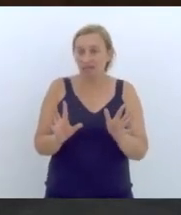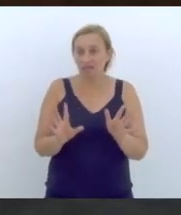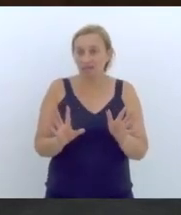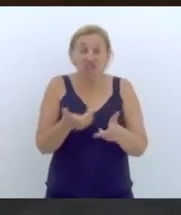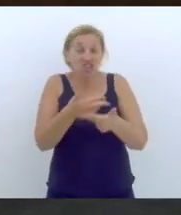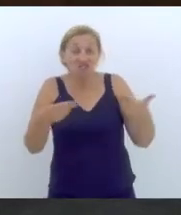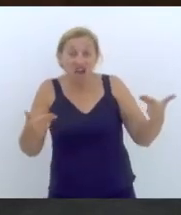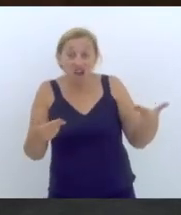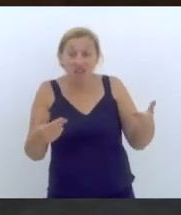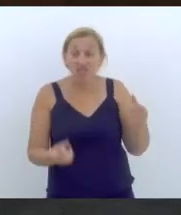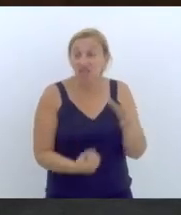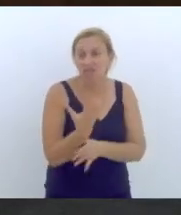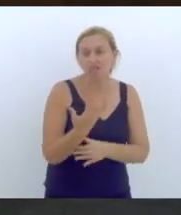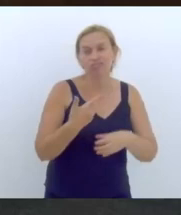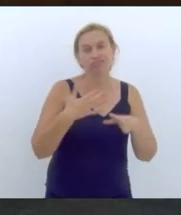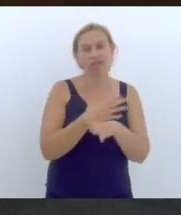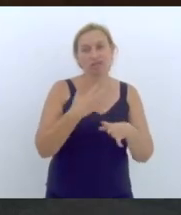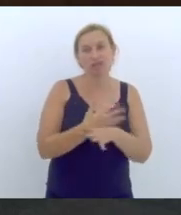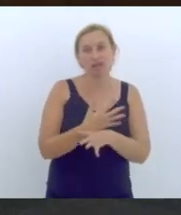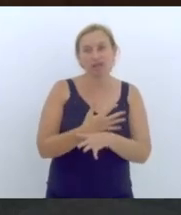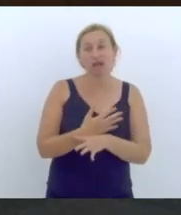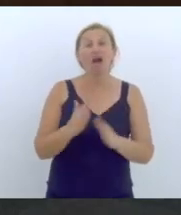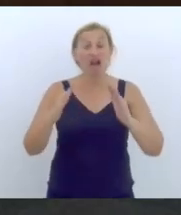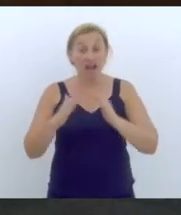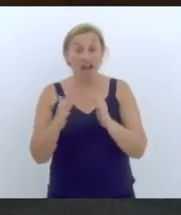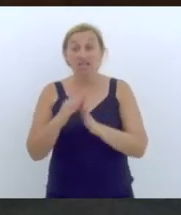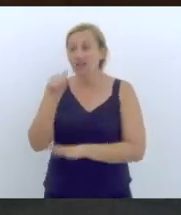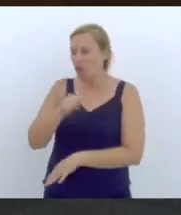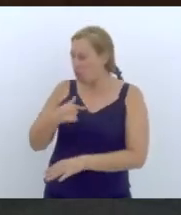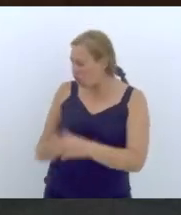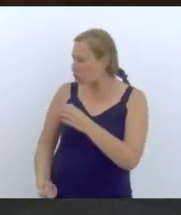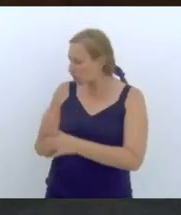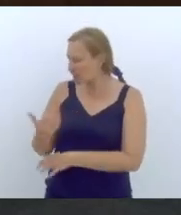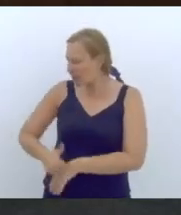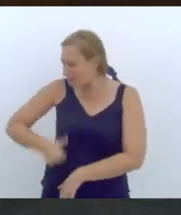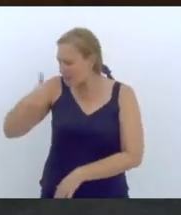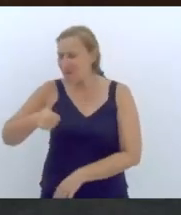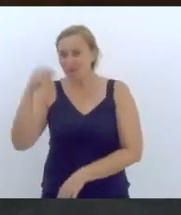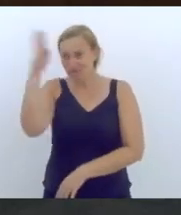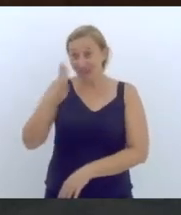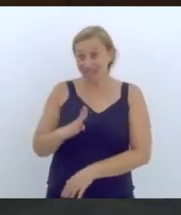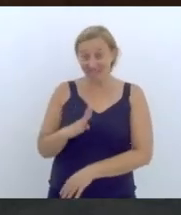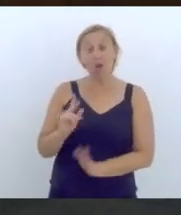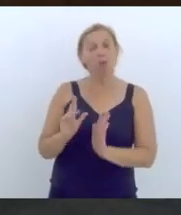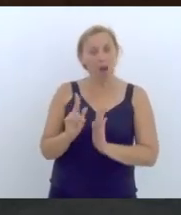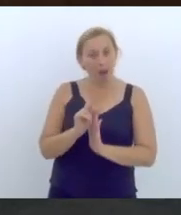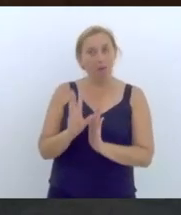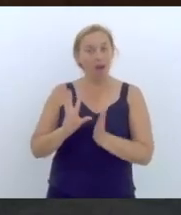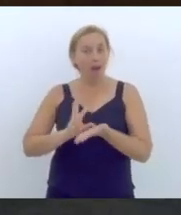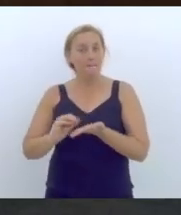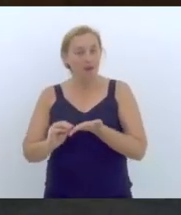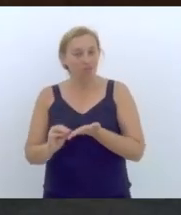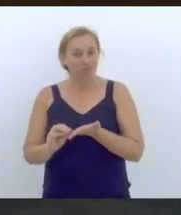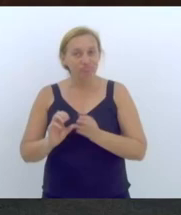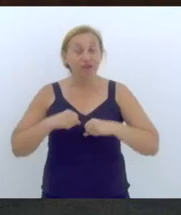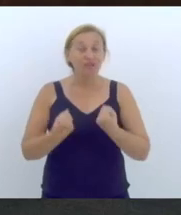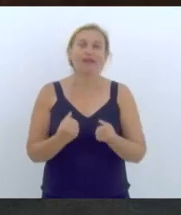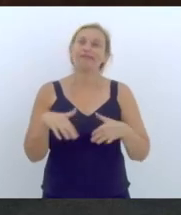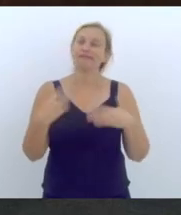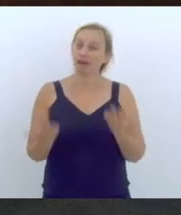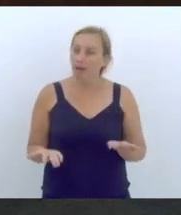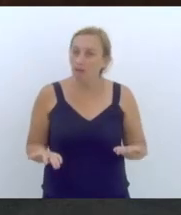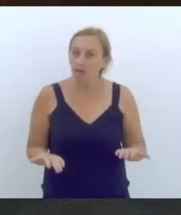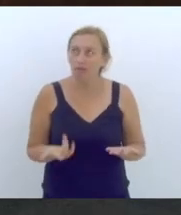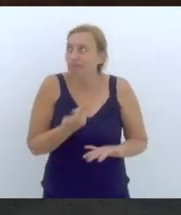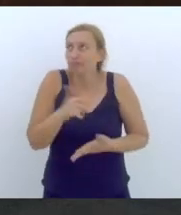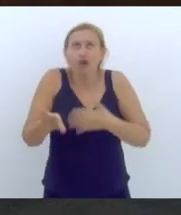inúmeras realizações na cidade. Inclusive, a Casa da Mulher, fui eu que fiz a primeira do Brasil, que é uma pauta que eles dizem defender. Então, portanto, não